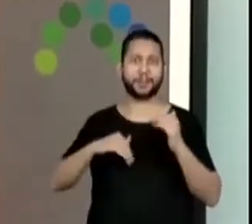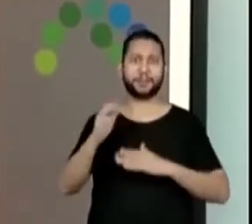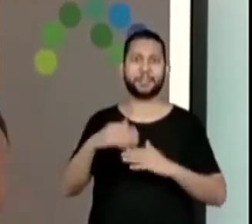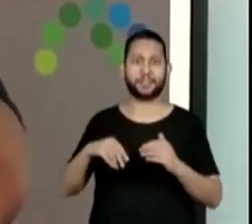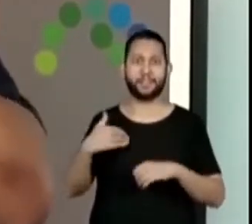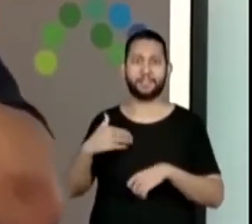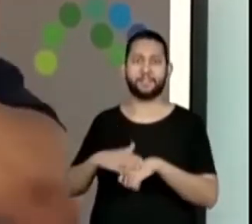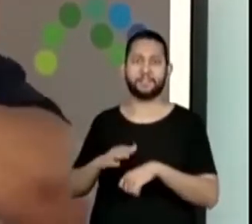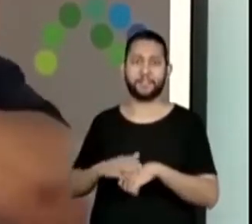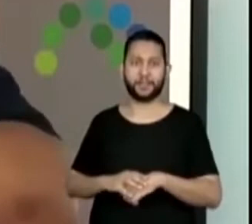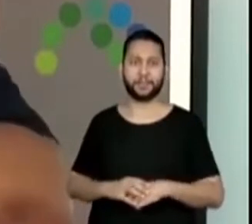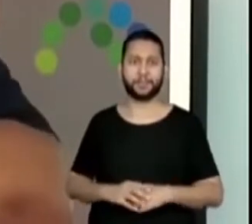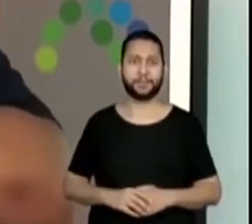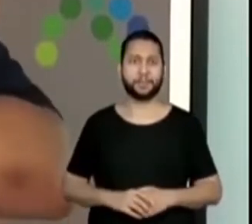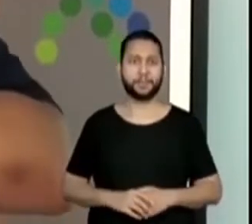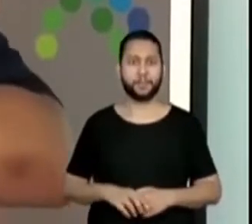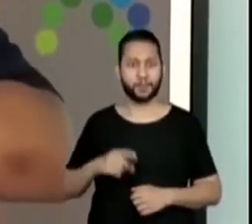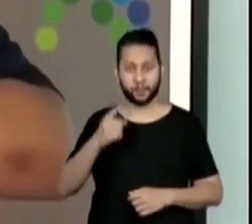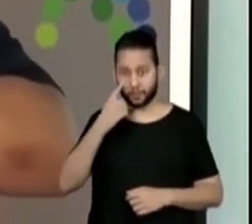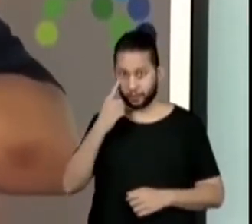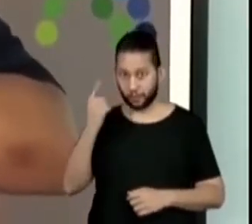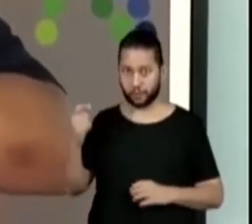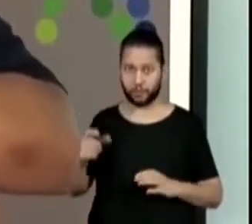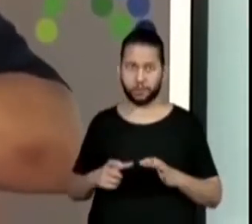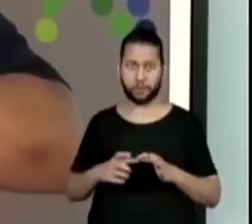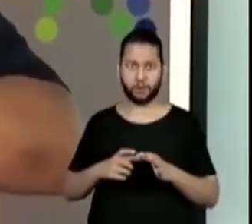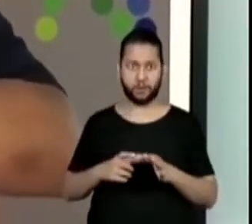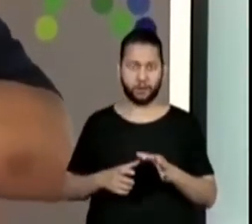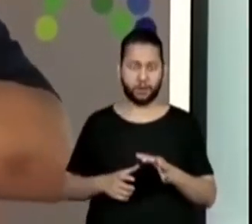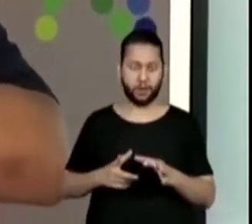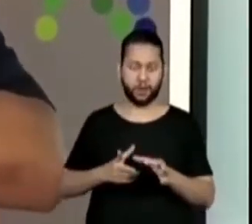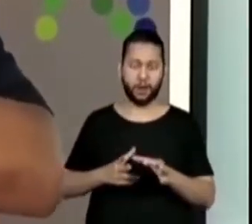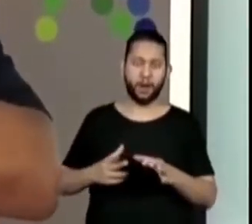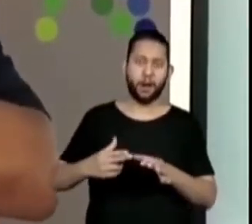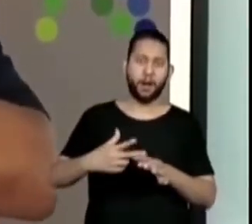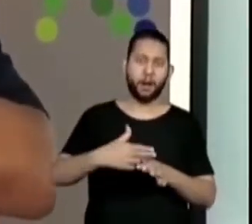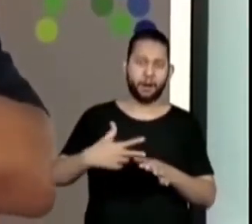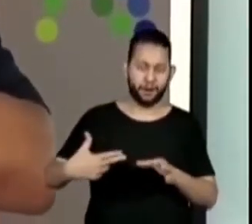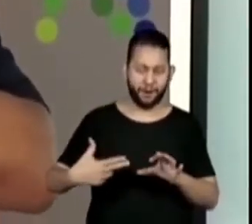só. Esse círculo foi recortado da folha, tá vendo?